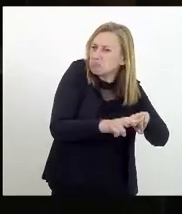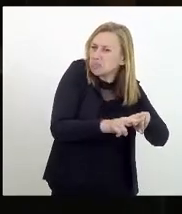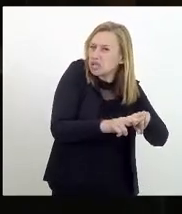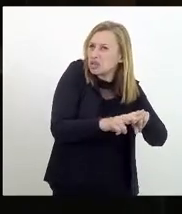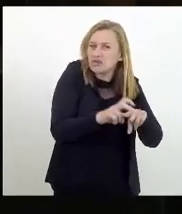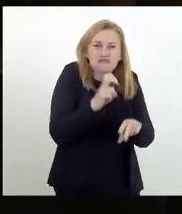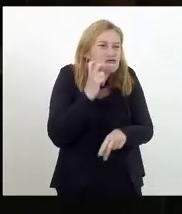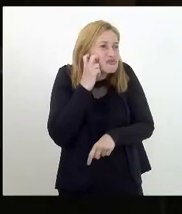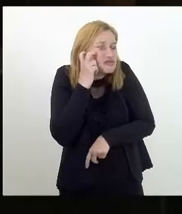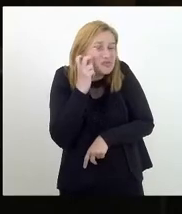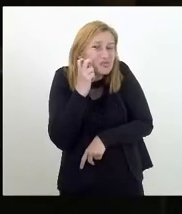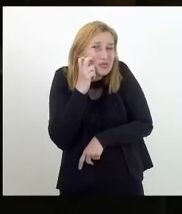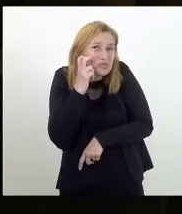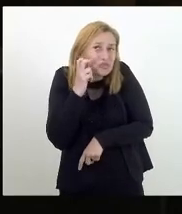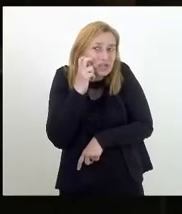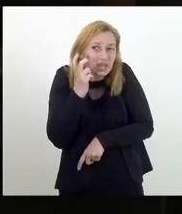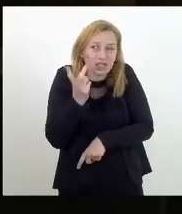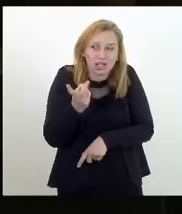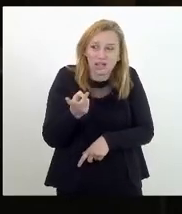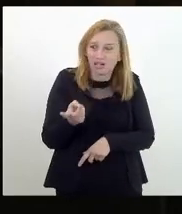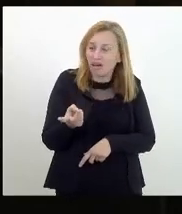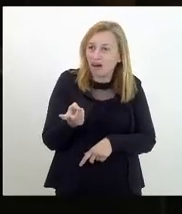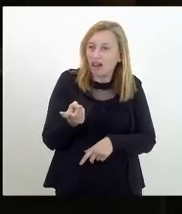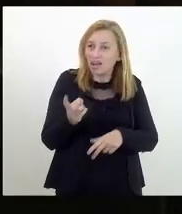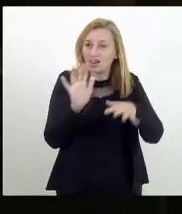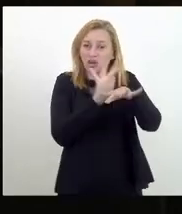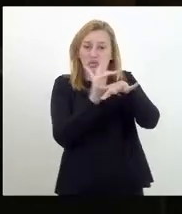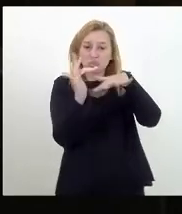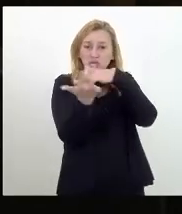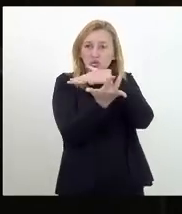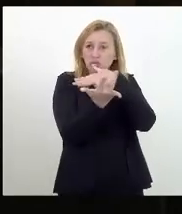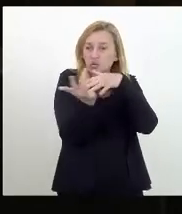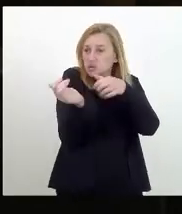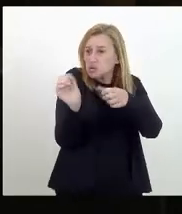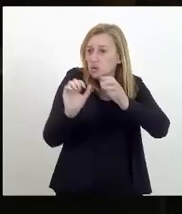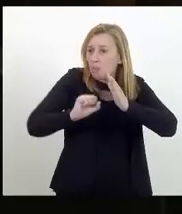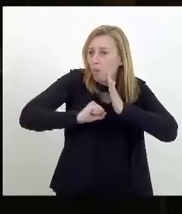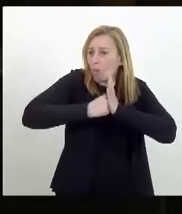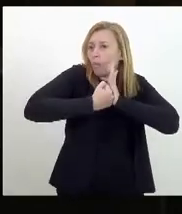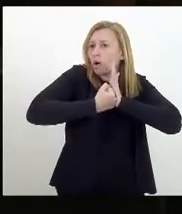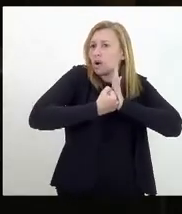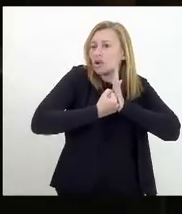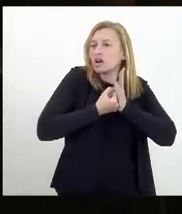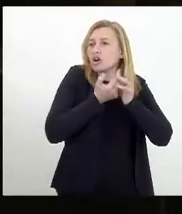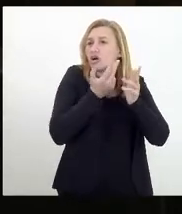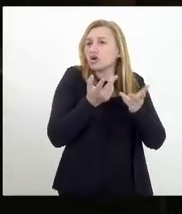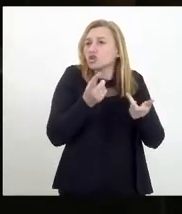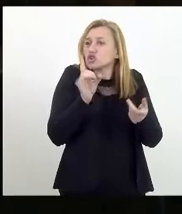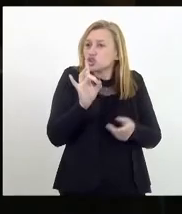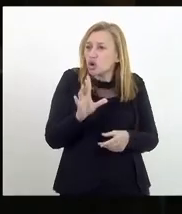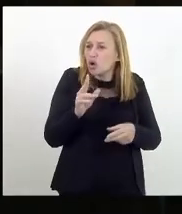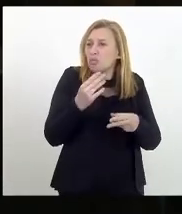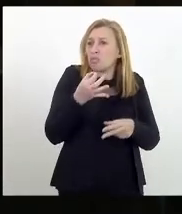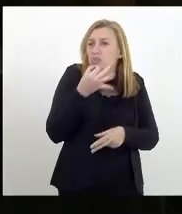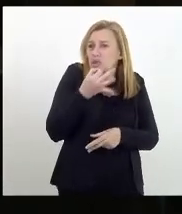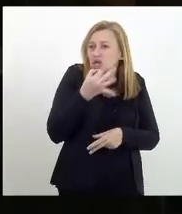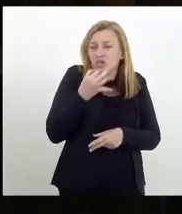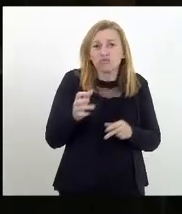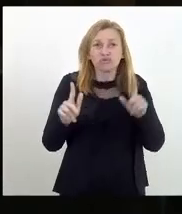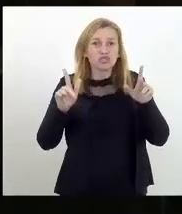constrangidos a as redes sociais censuradas por causa de suas opiniões